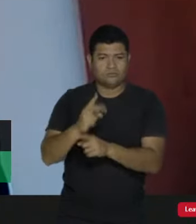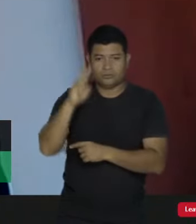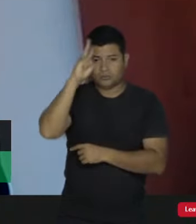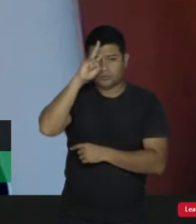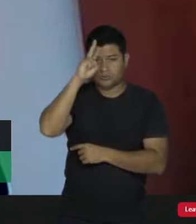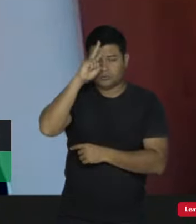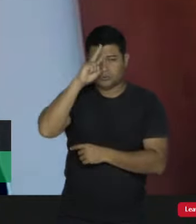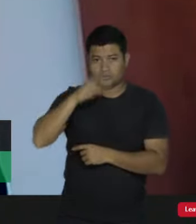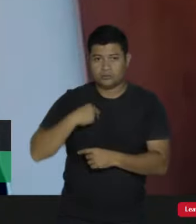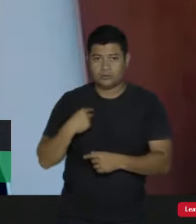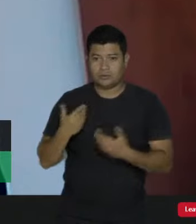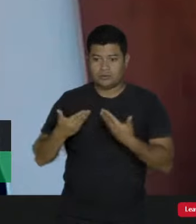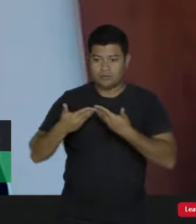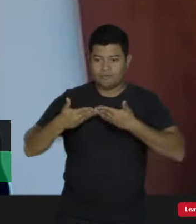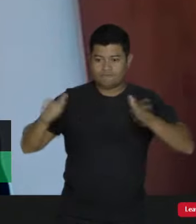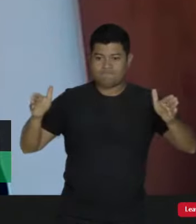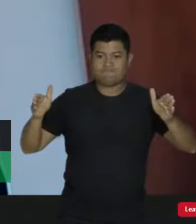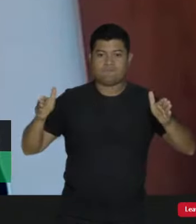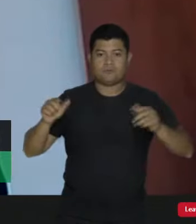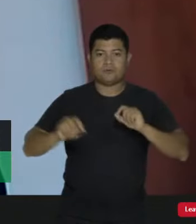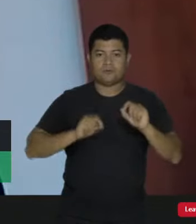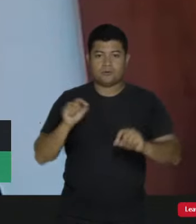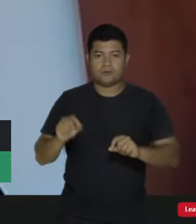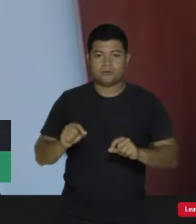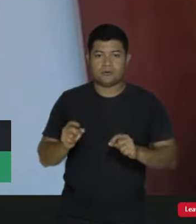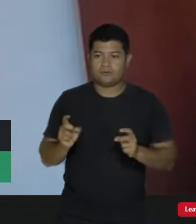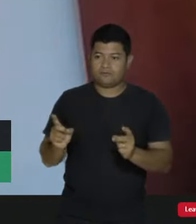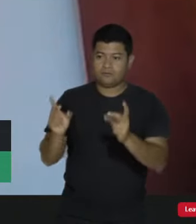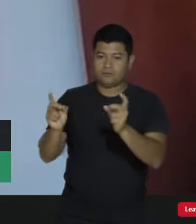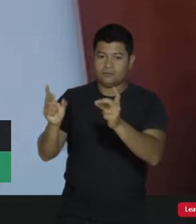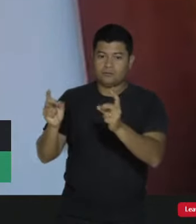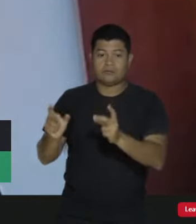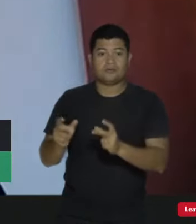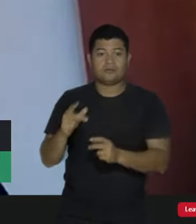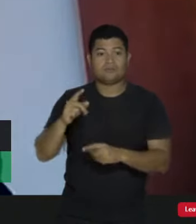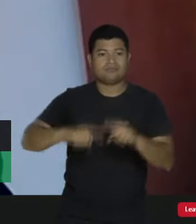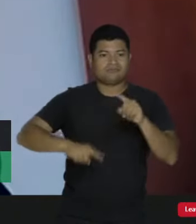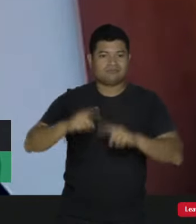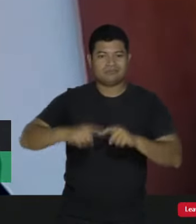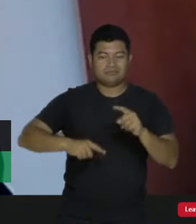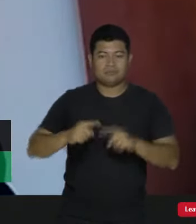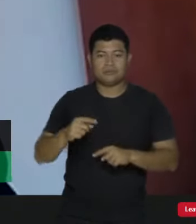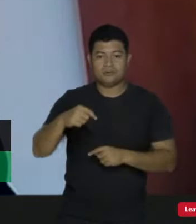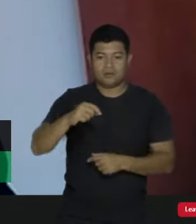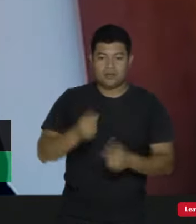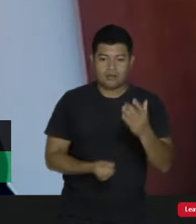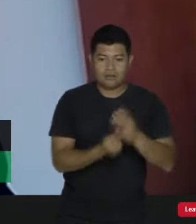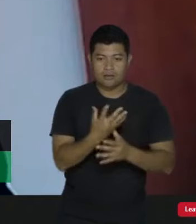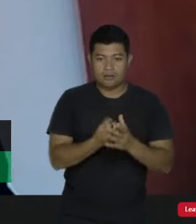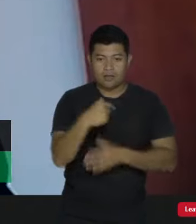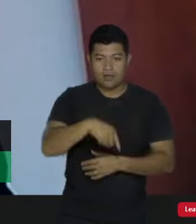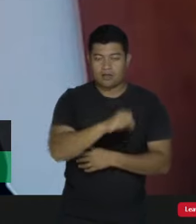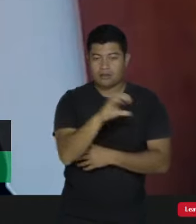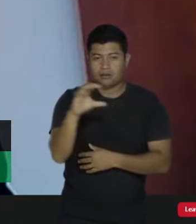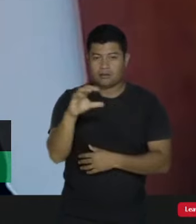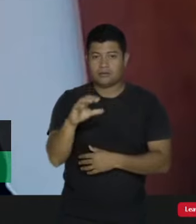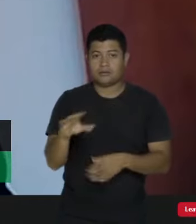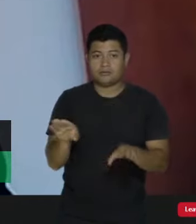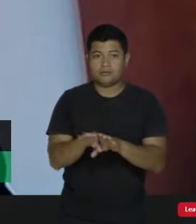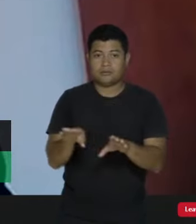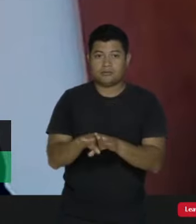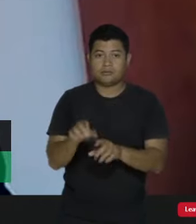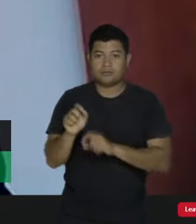portas aqui para Santa Catarina, para vender os produtos de Santa Catarina e também para atrair